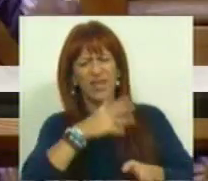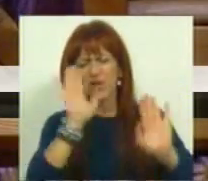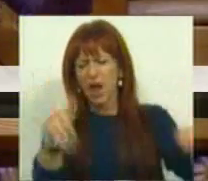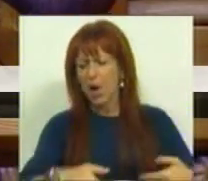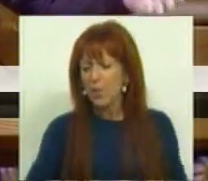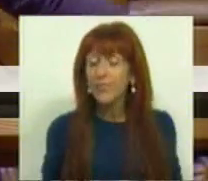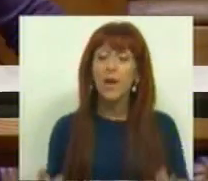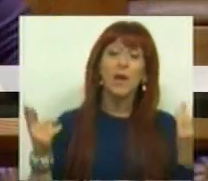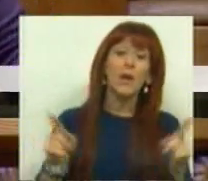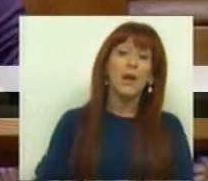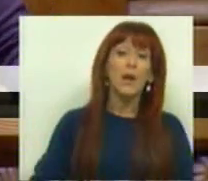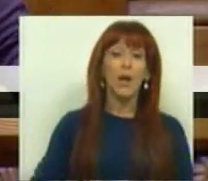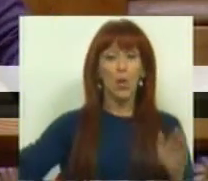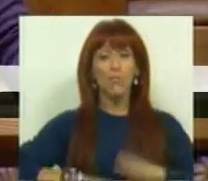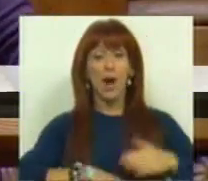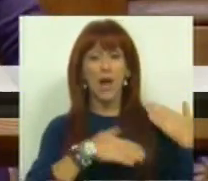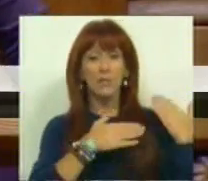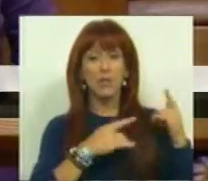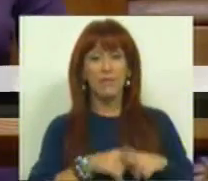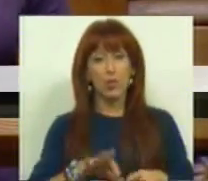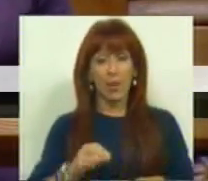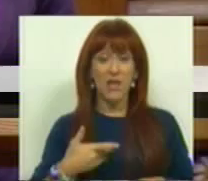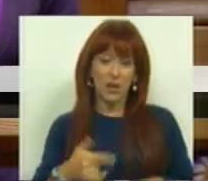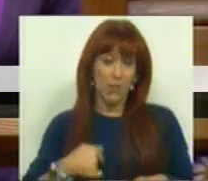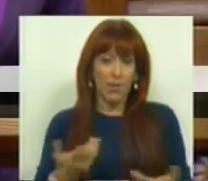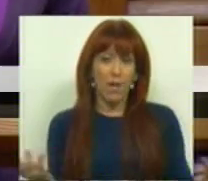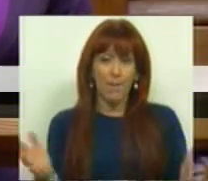Agricultura e pelo máximo responsável do próprio PSD.